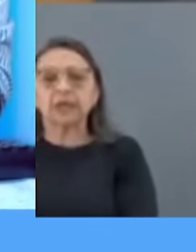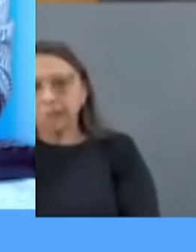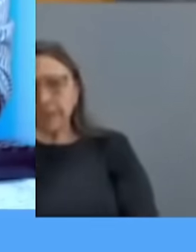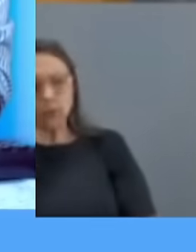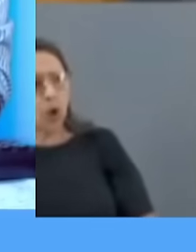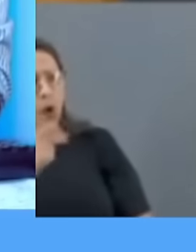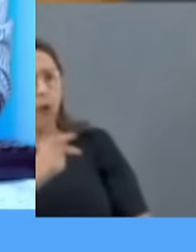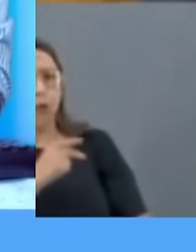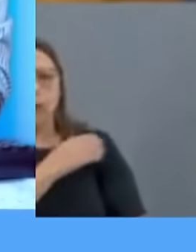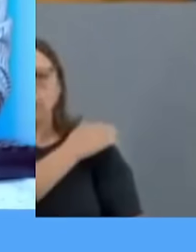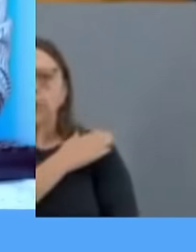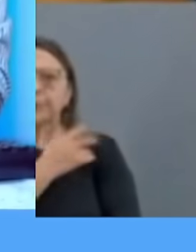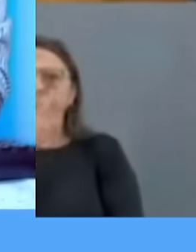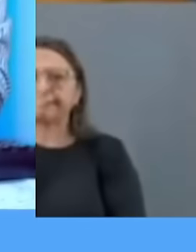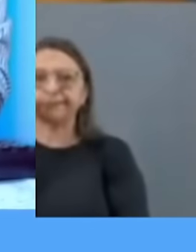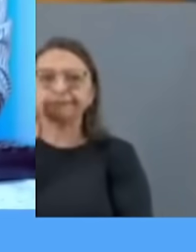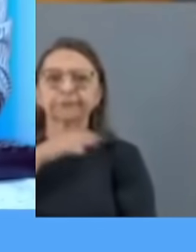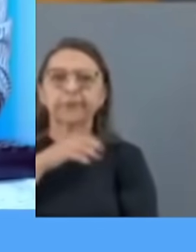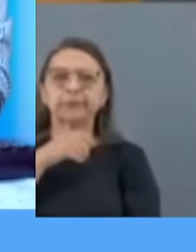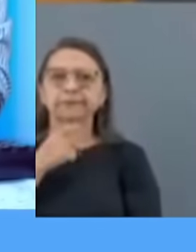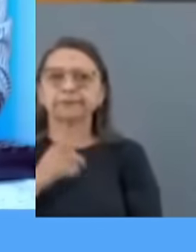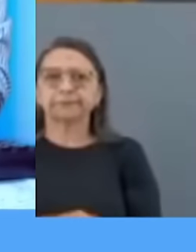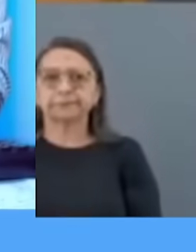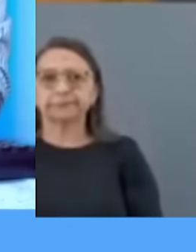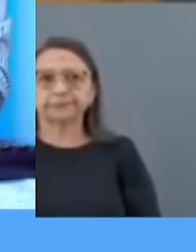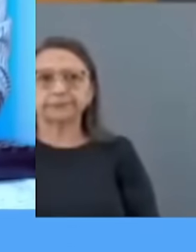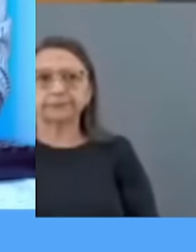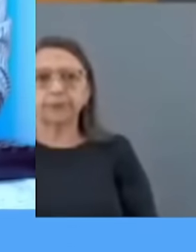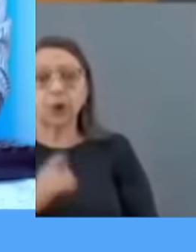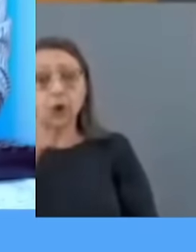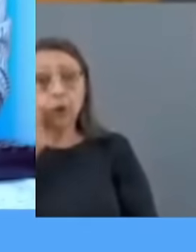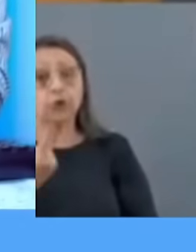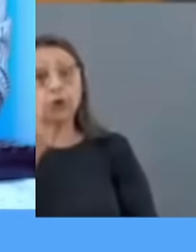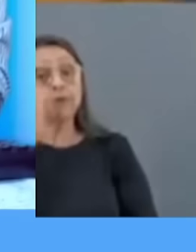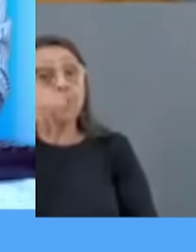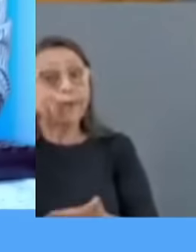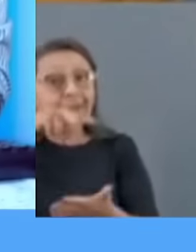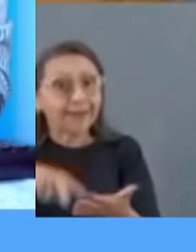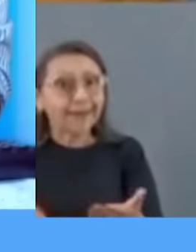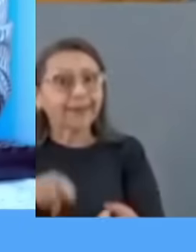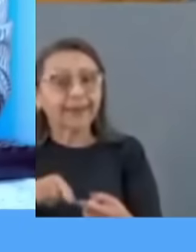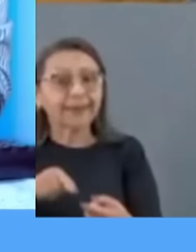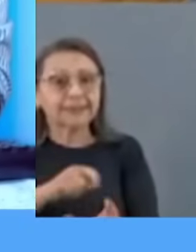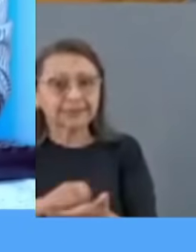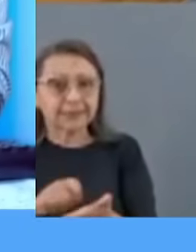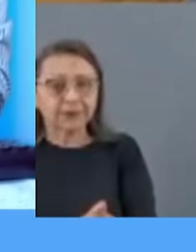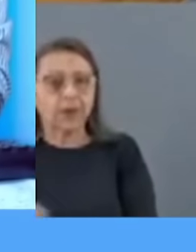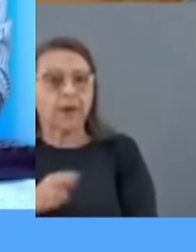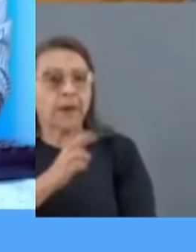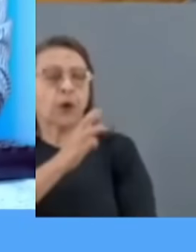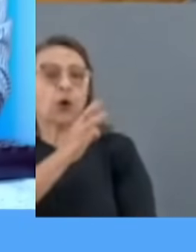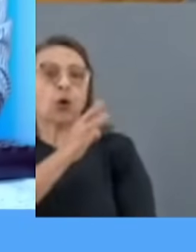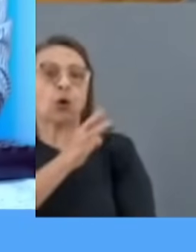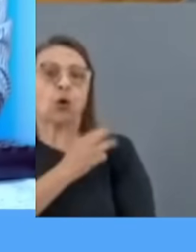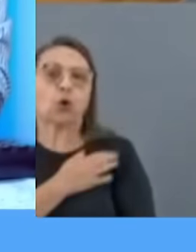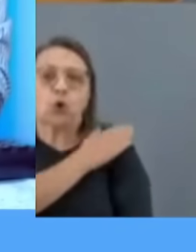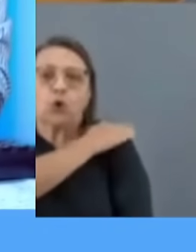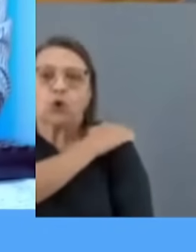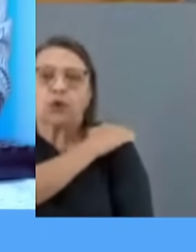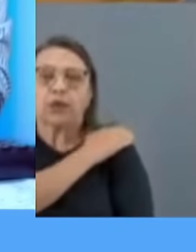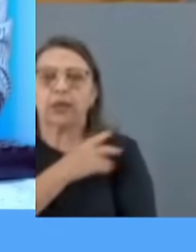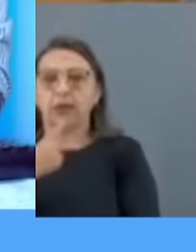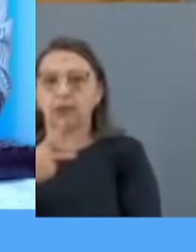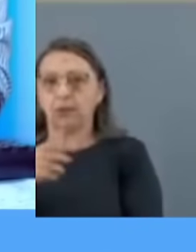Olha, eu tenho ainda 1 minuto e 15, dá tempo de eu ler uma pérola do coronel Paulo José. A senhora conhece o coronel Paulo José, comandante da